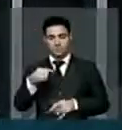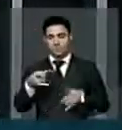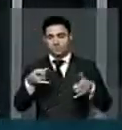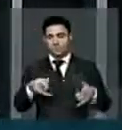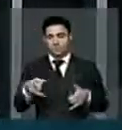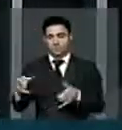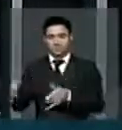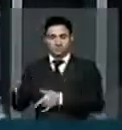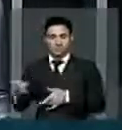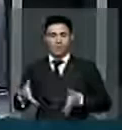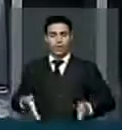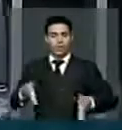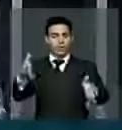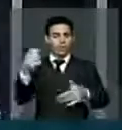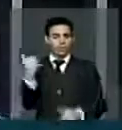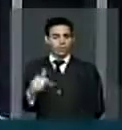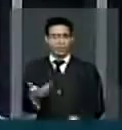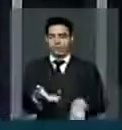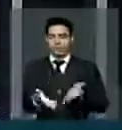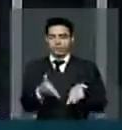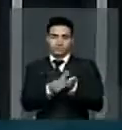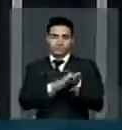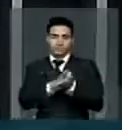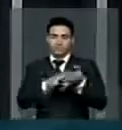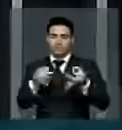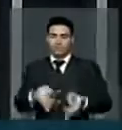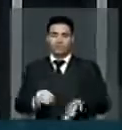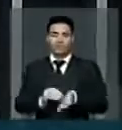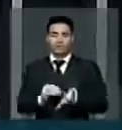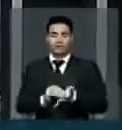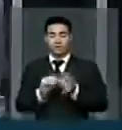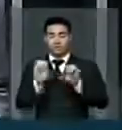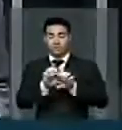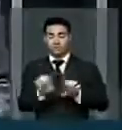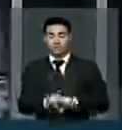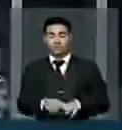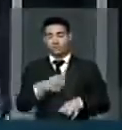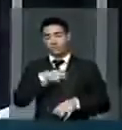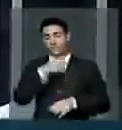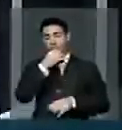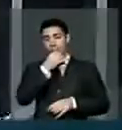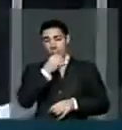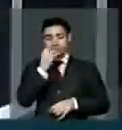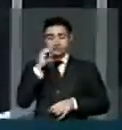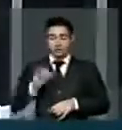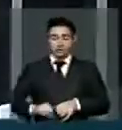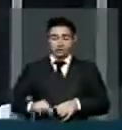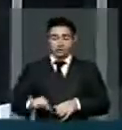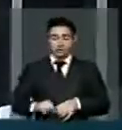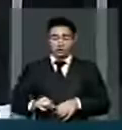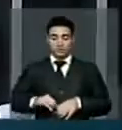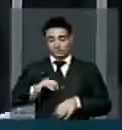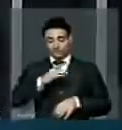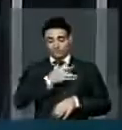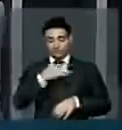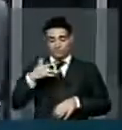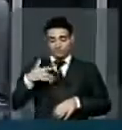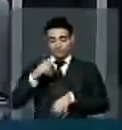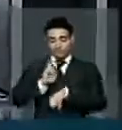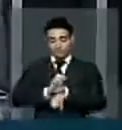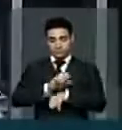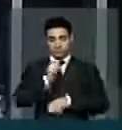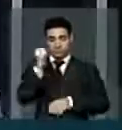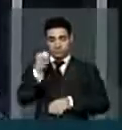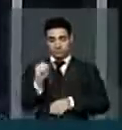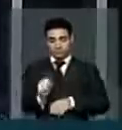no corredor, sem atendimento, pela falta de estrutura que infelizmente hoje passa a saúde no estado de Sergipe. É como eu tenho